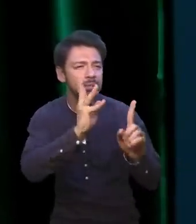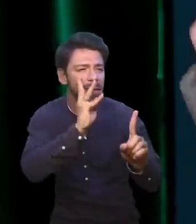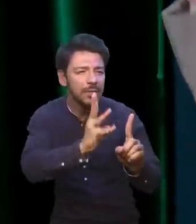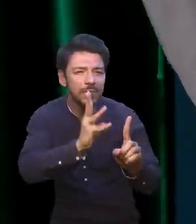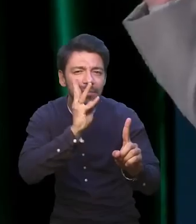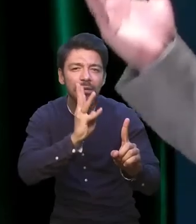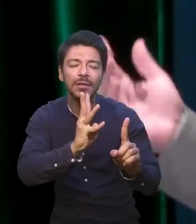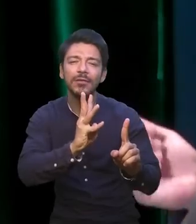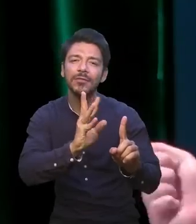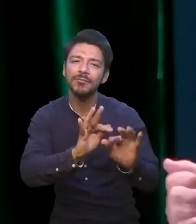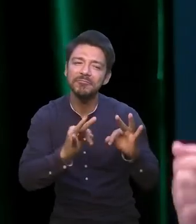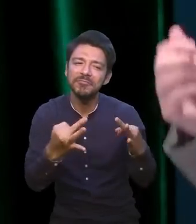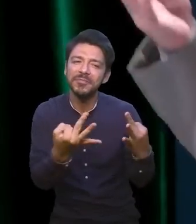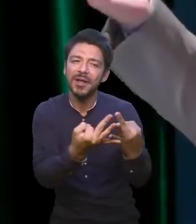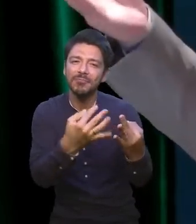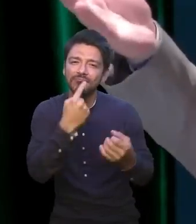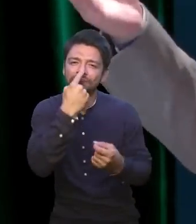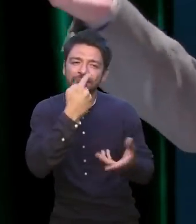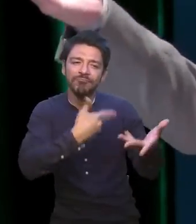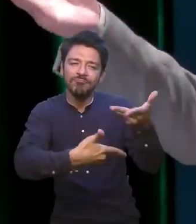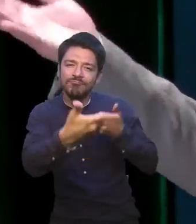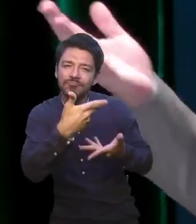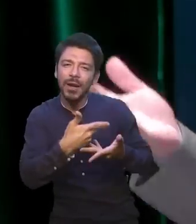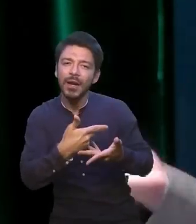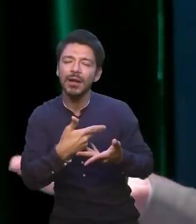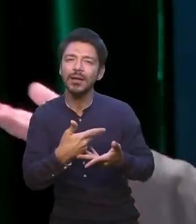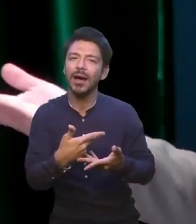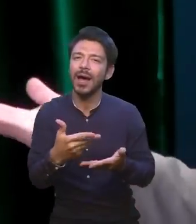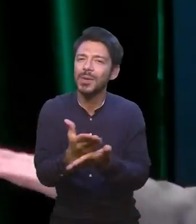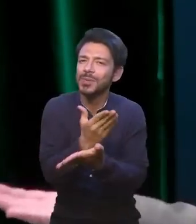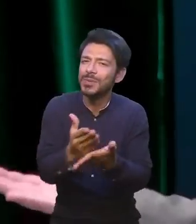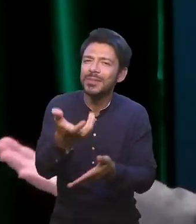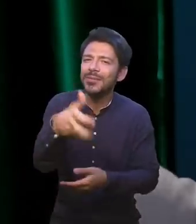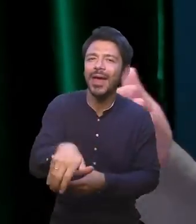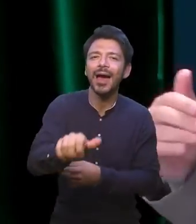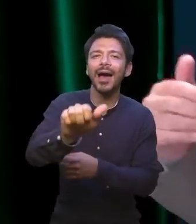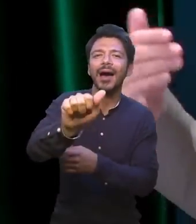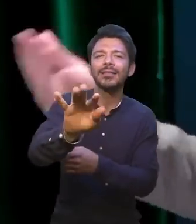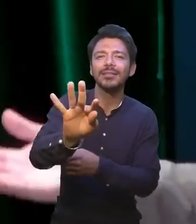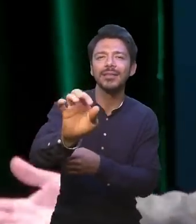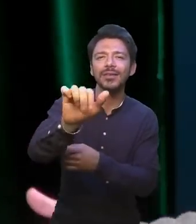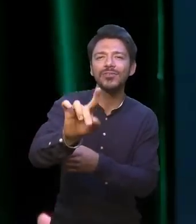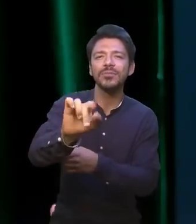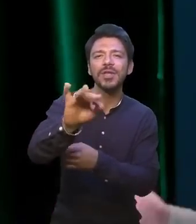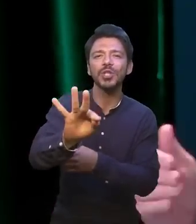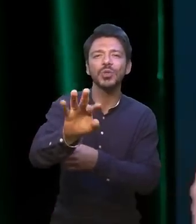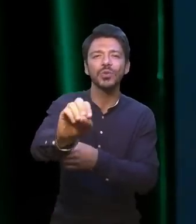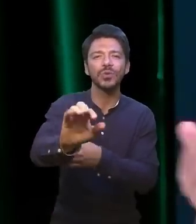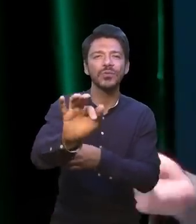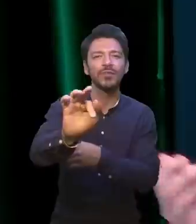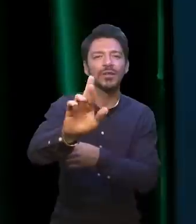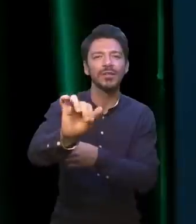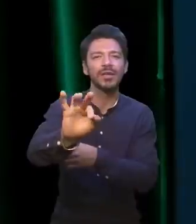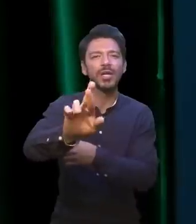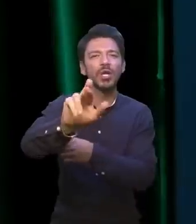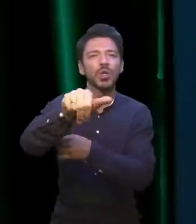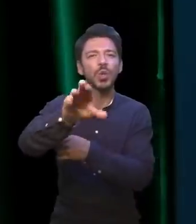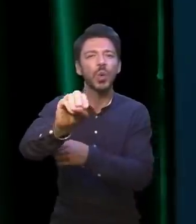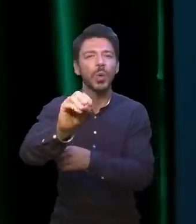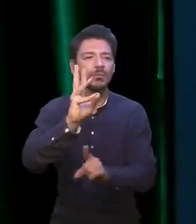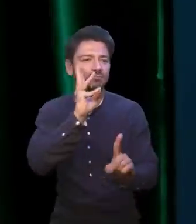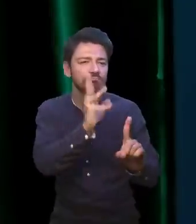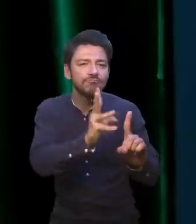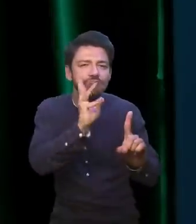O que vão pensar de mim, que eu conheço, convivo aquelas pessoas, como é que eu vou lá no atendimento expor os meus problemas, falar das minhas